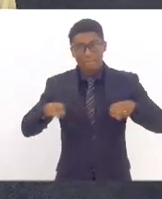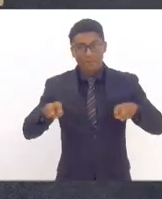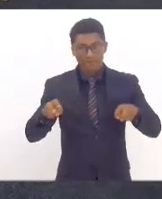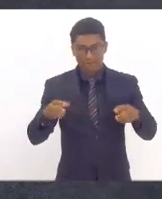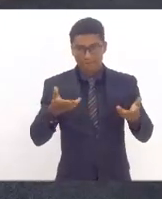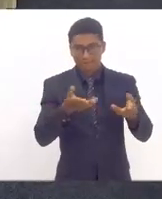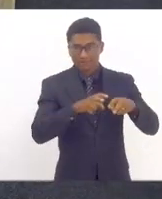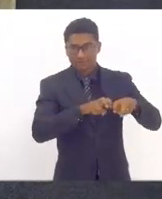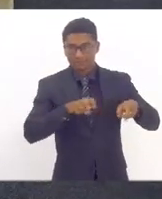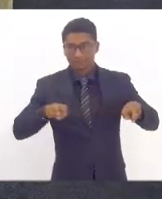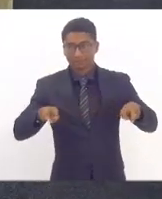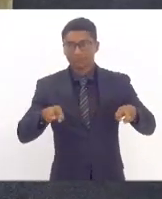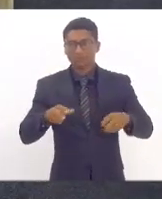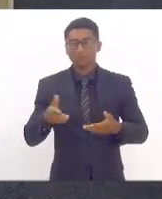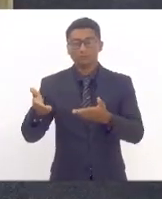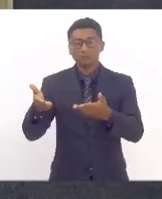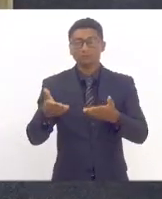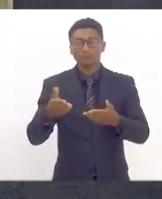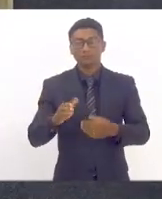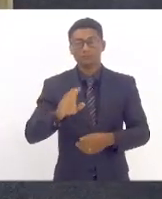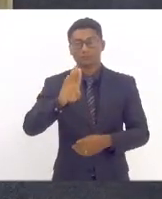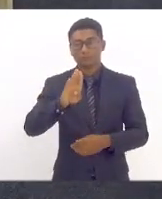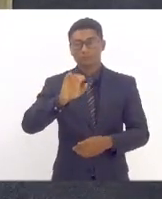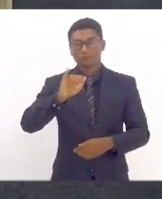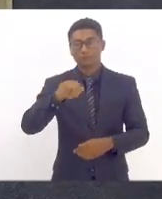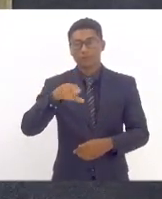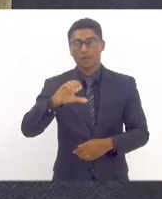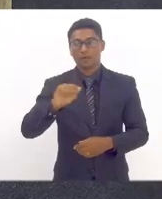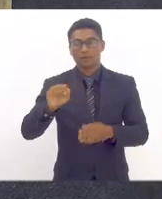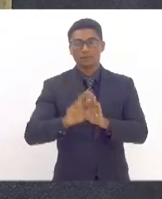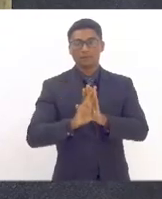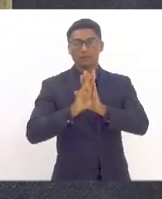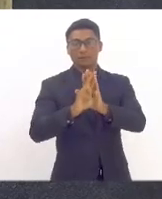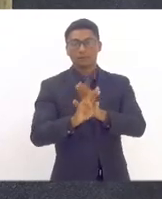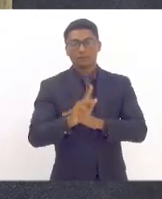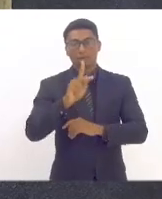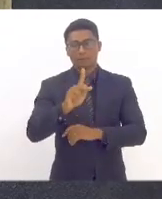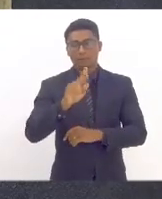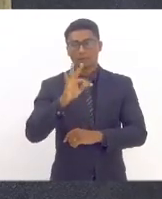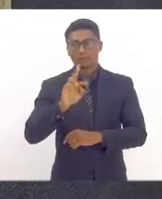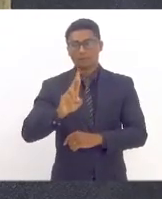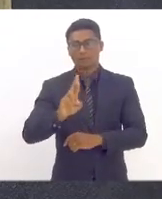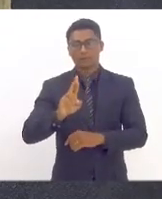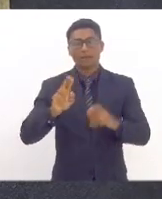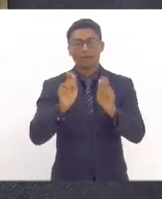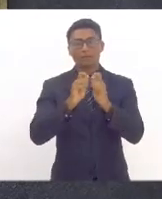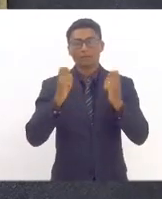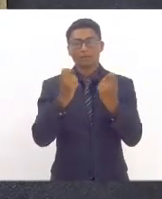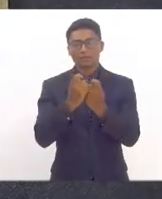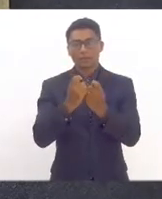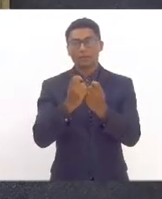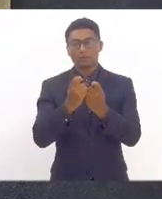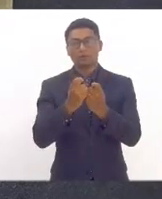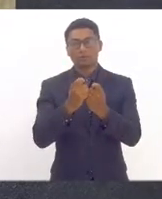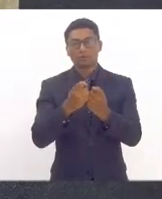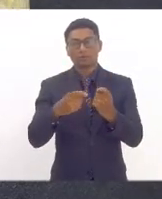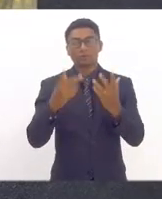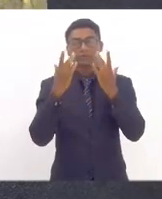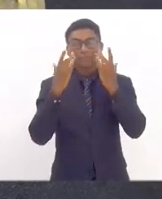queria chamar a Bianca de Felipe representando a PTR Associação de produtores de teatro do Rio de